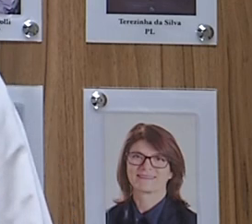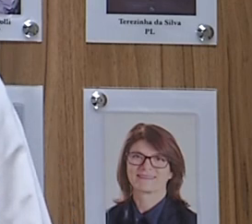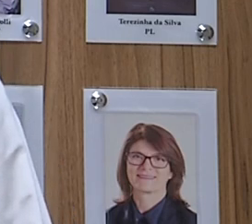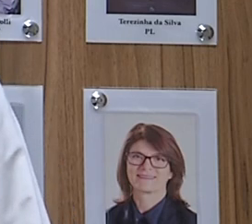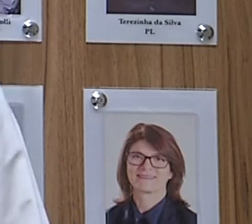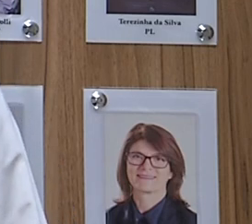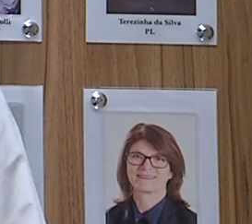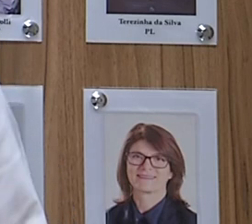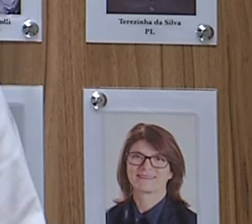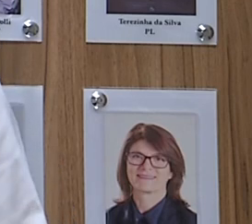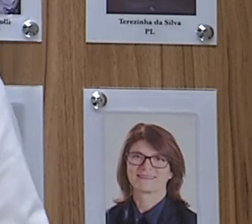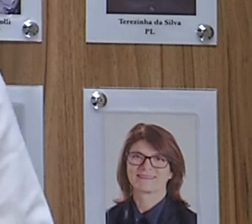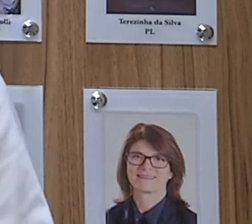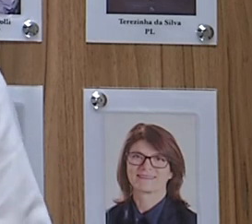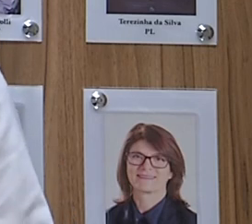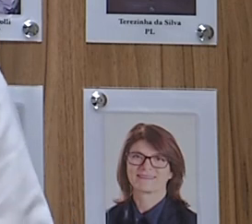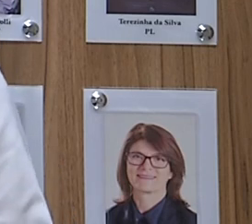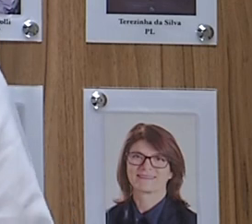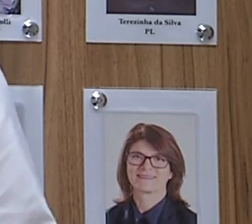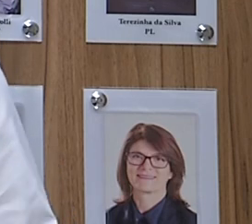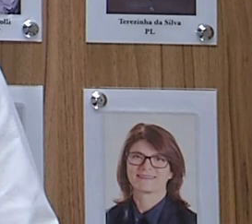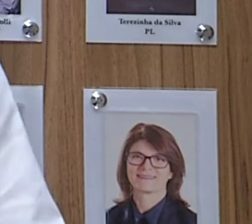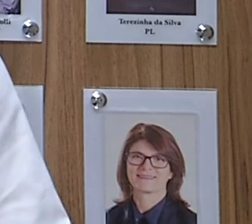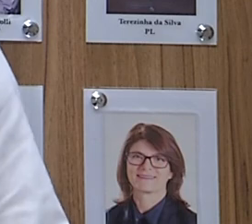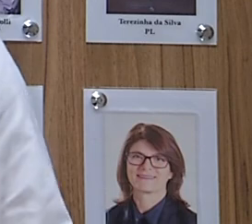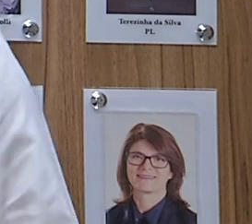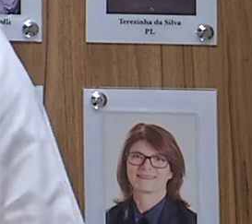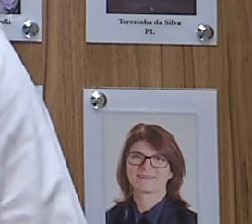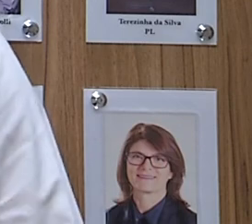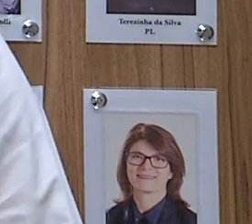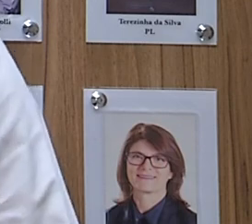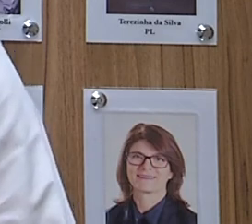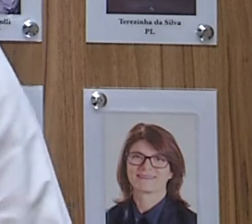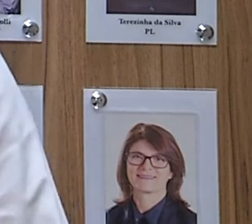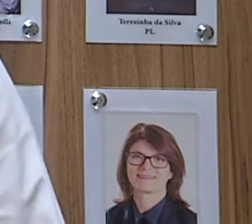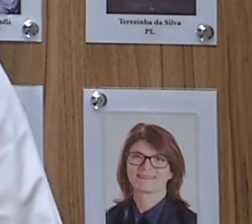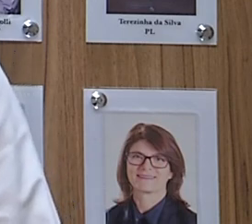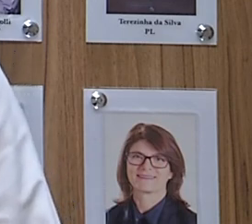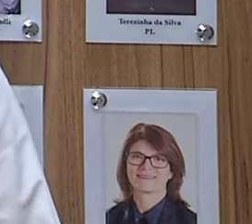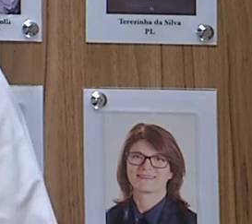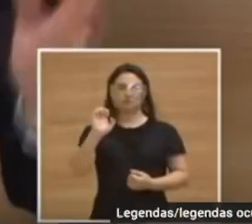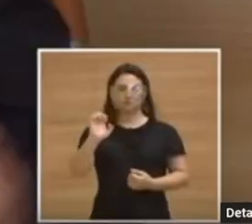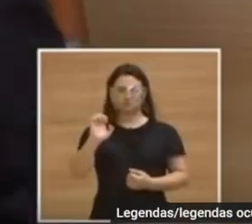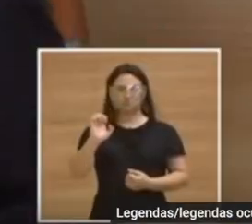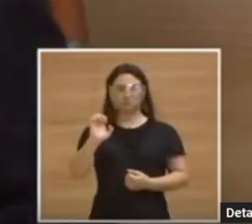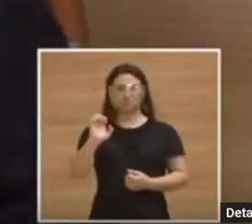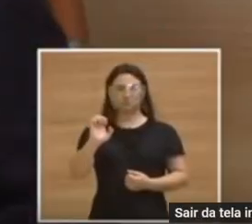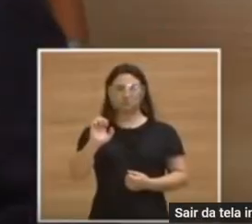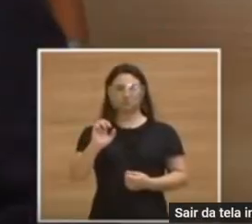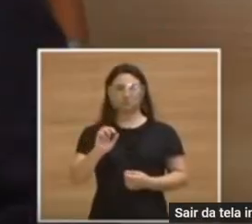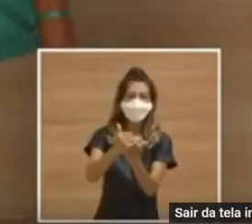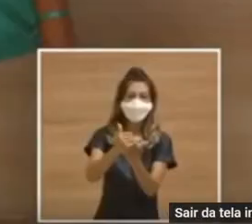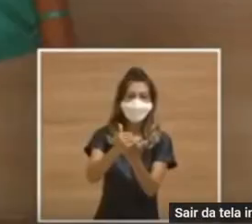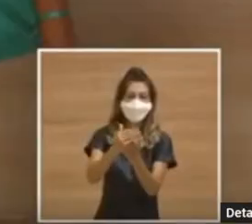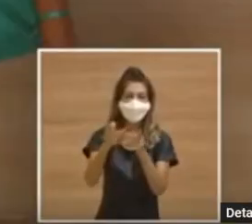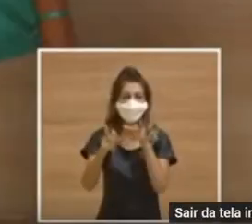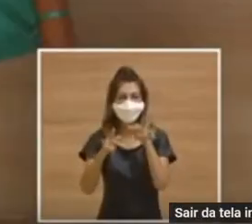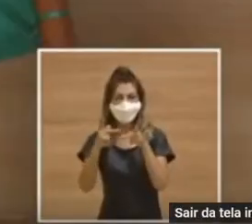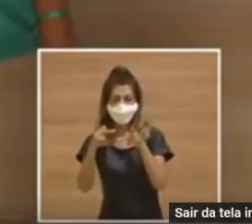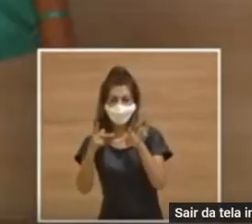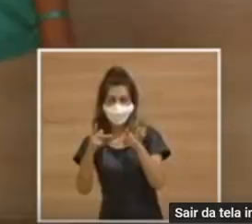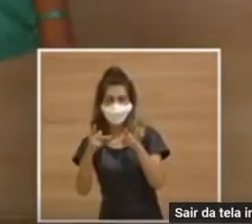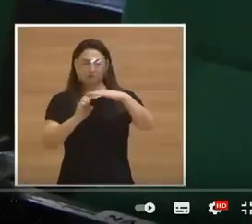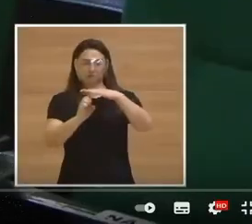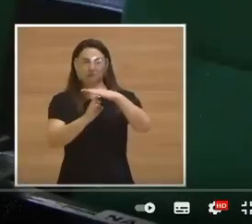realizado esse trabalho de forma efetiva e clara, oportunizando um crescimento profissional. Durante as manifestações de